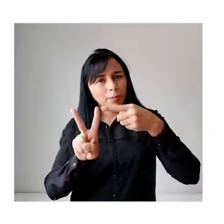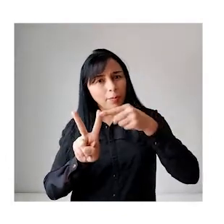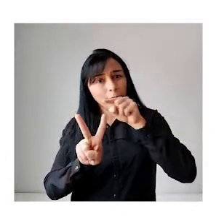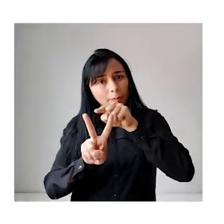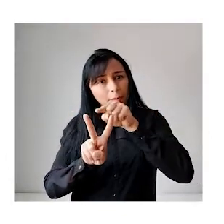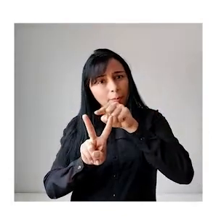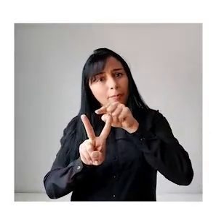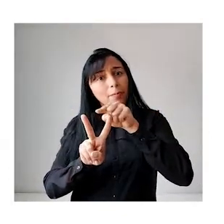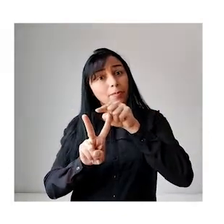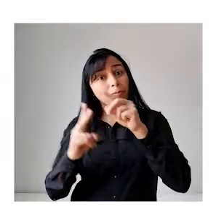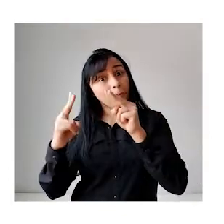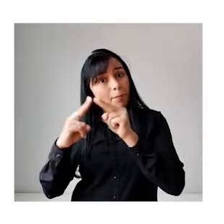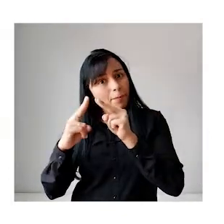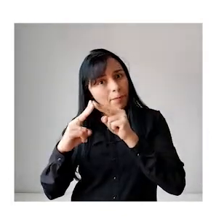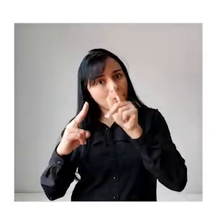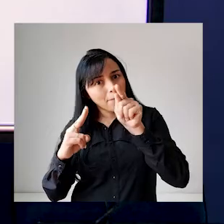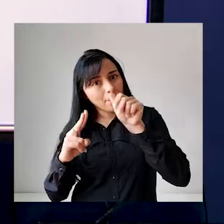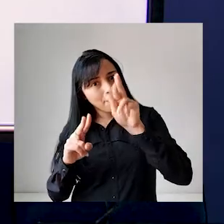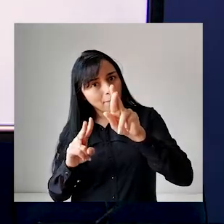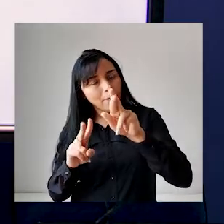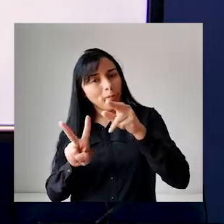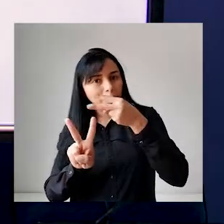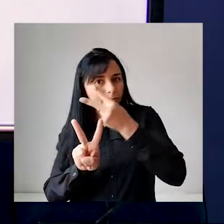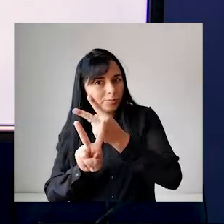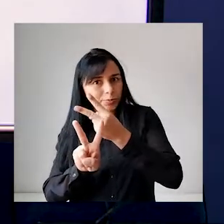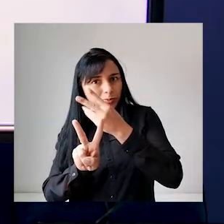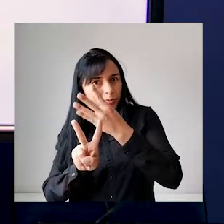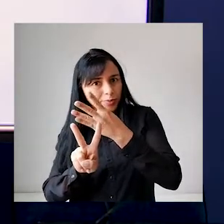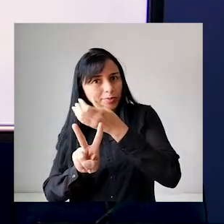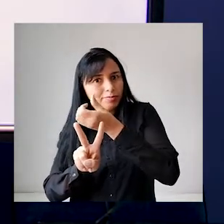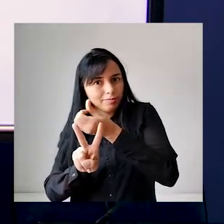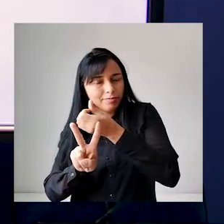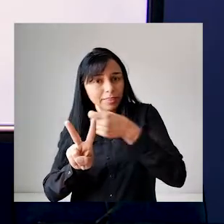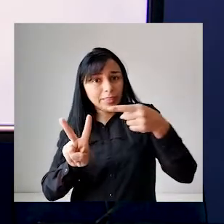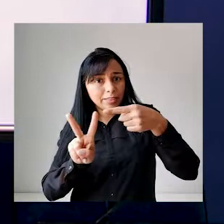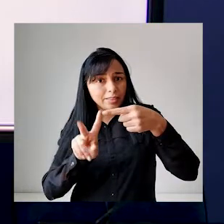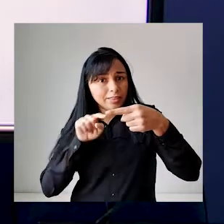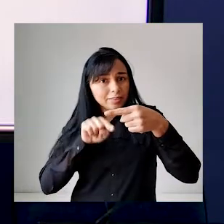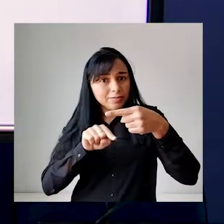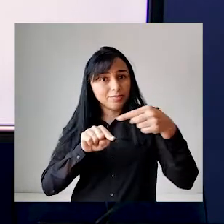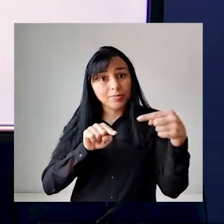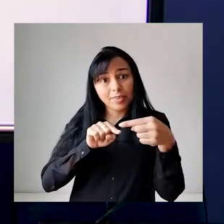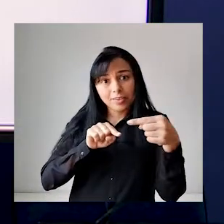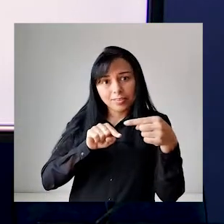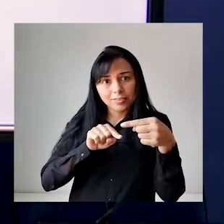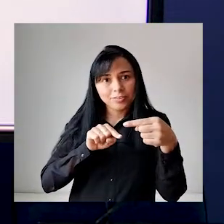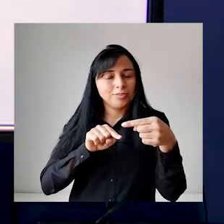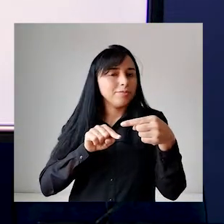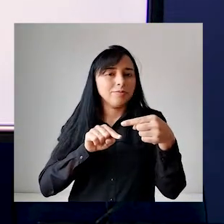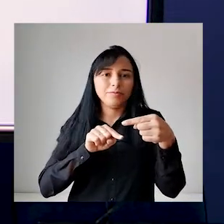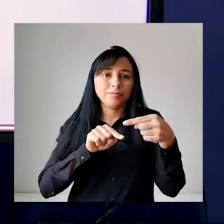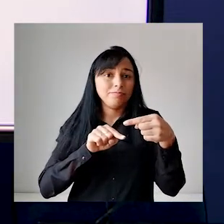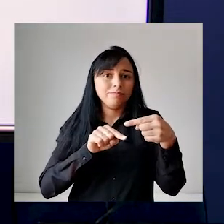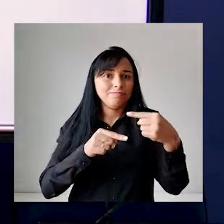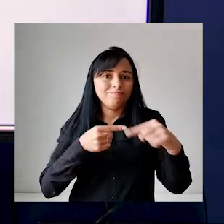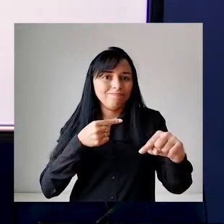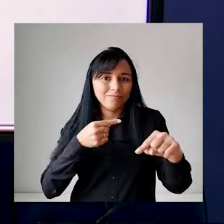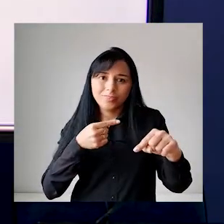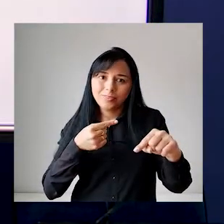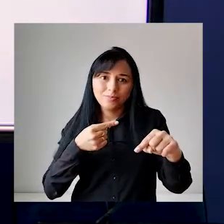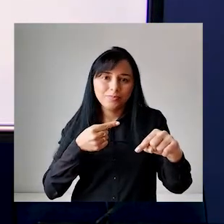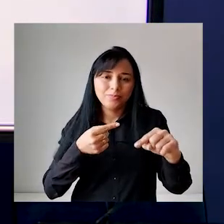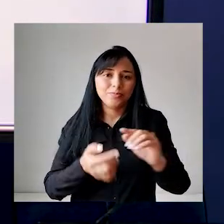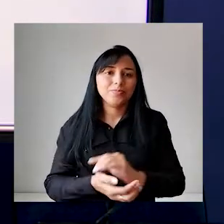conseguir encontrar um valor negativo quando a gente estiver multiplicando, mesmo que os valores que a gente esteja